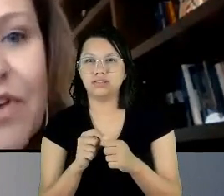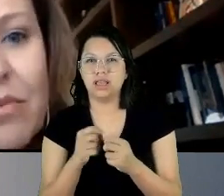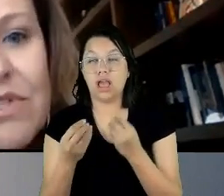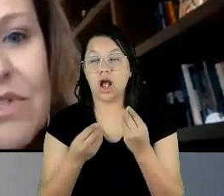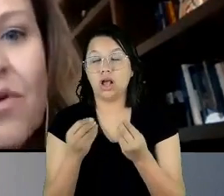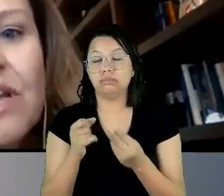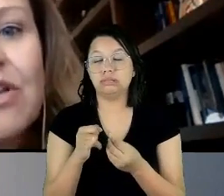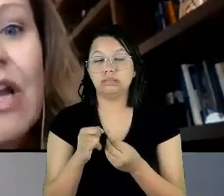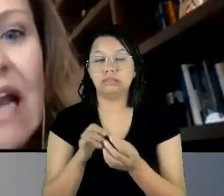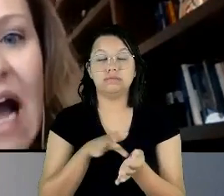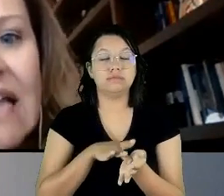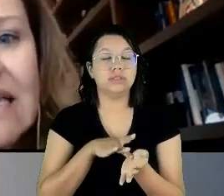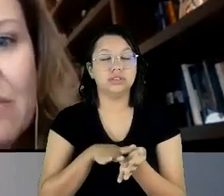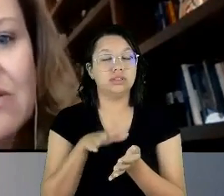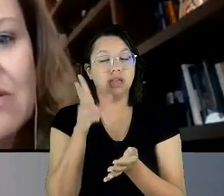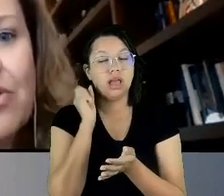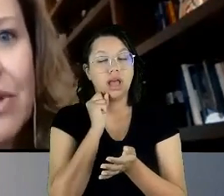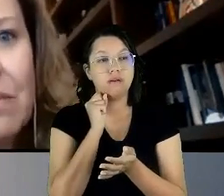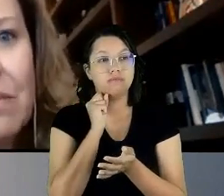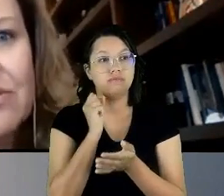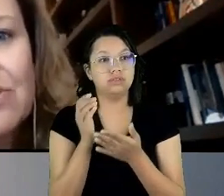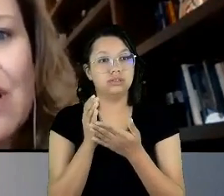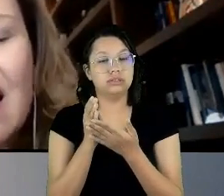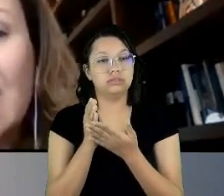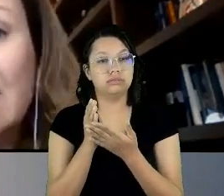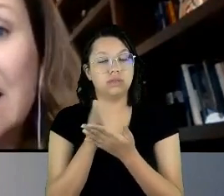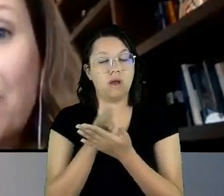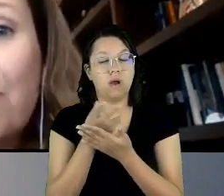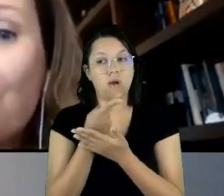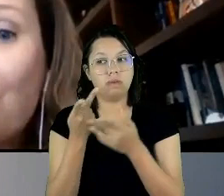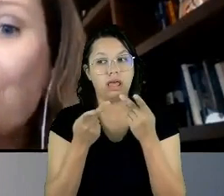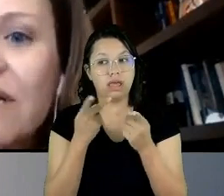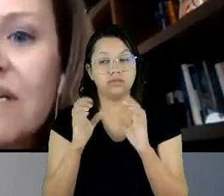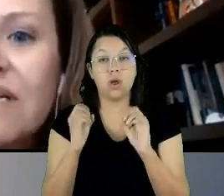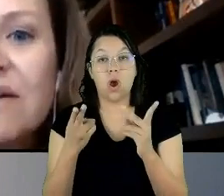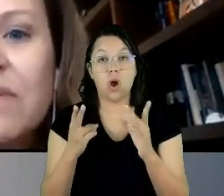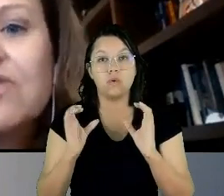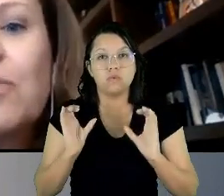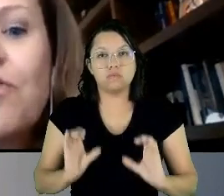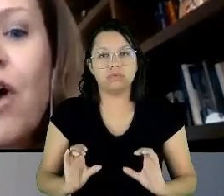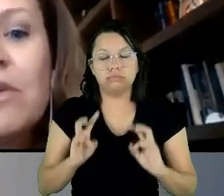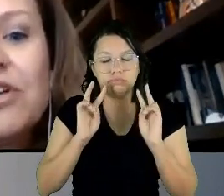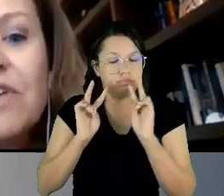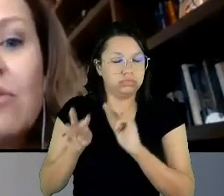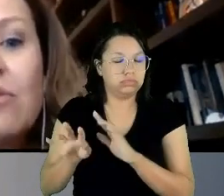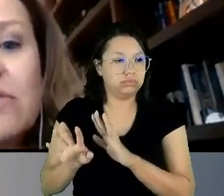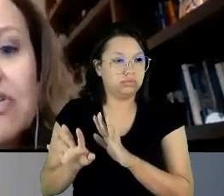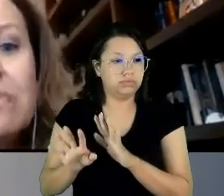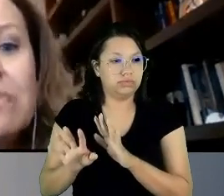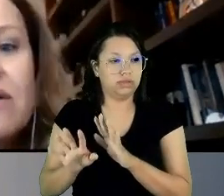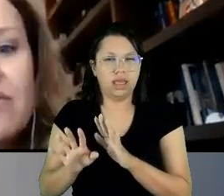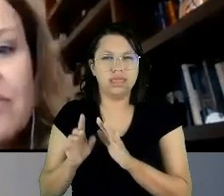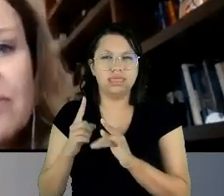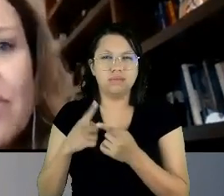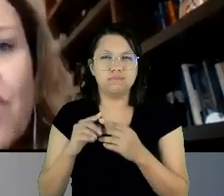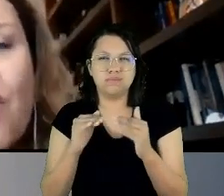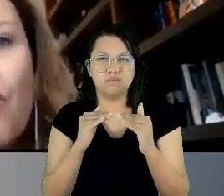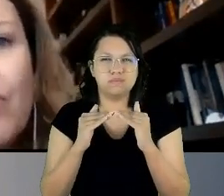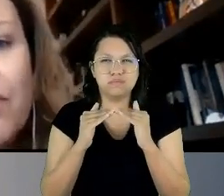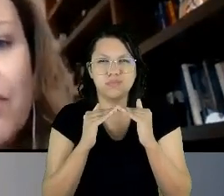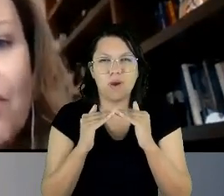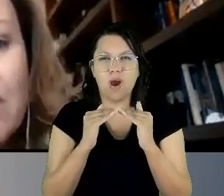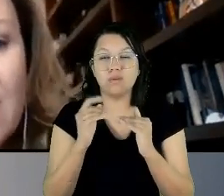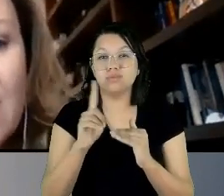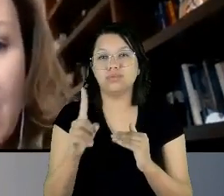não ouvimos ou a tolerar determinados comportamentos, não por concordância, mas como forma de evitar constrangimentos,